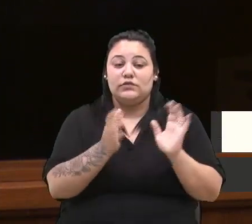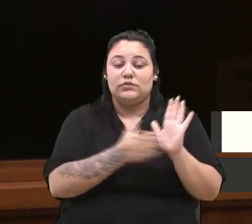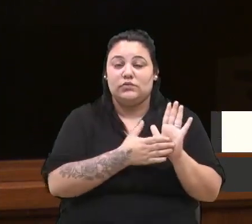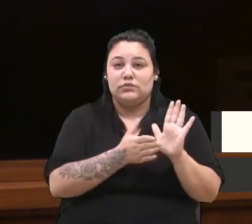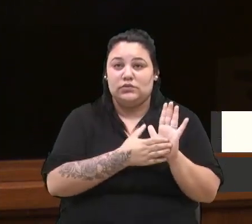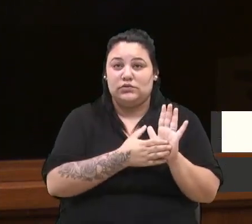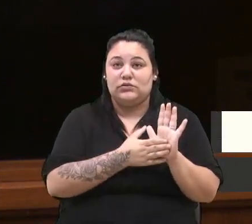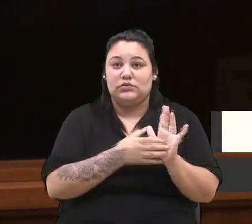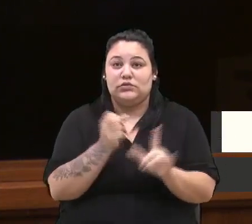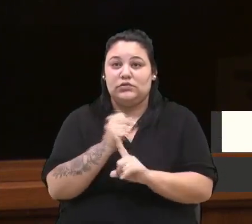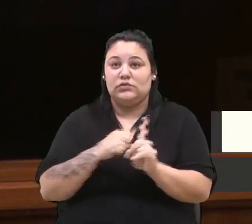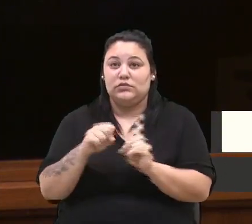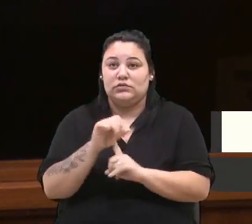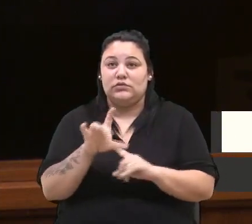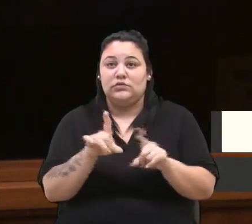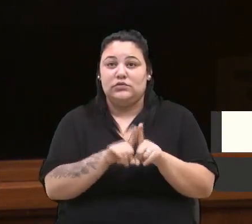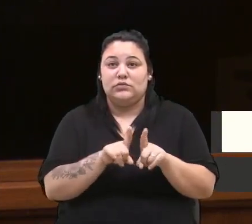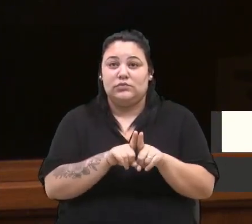pela sociedade.